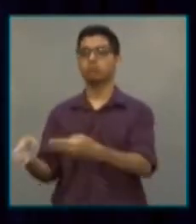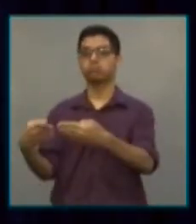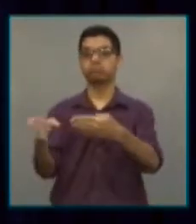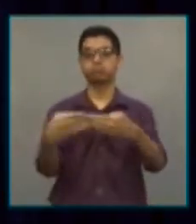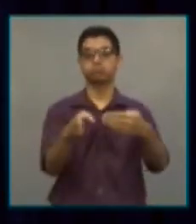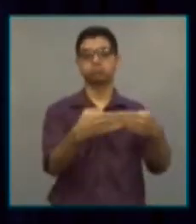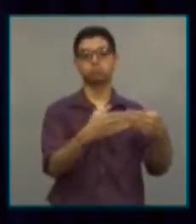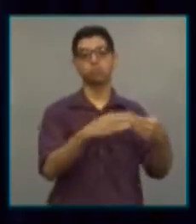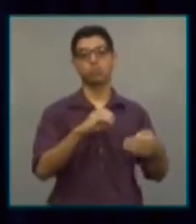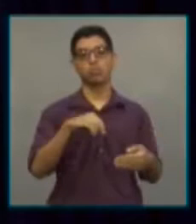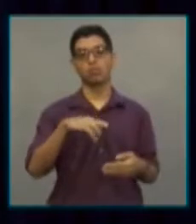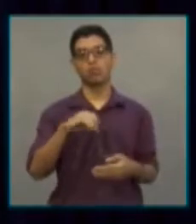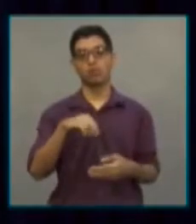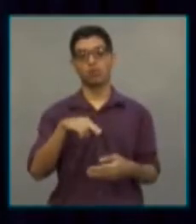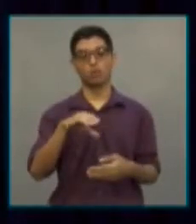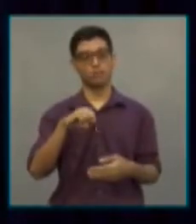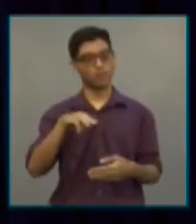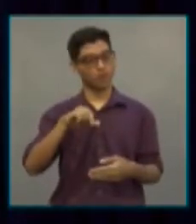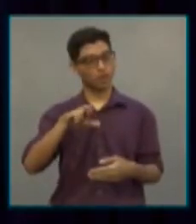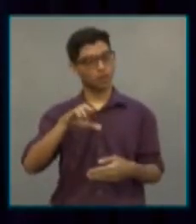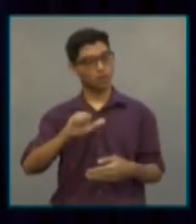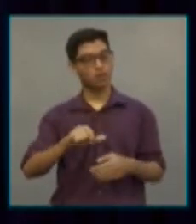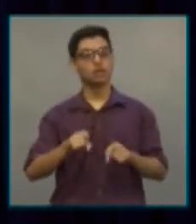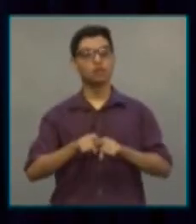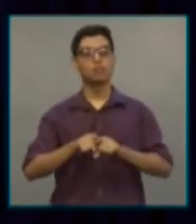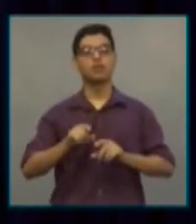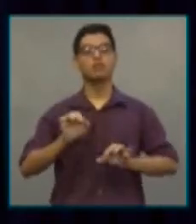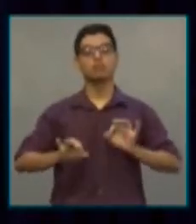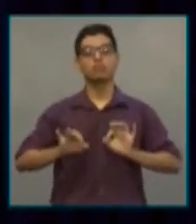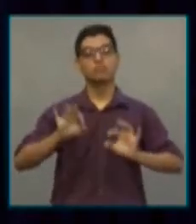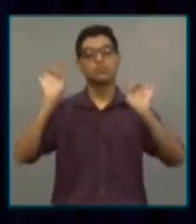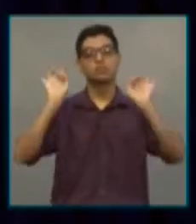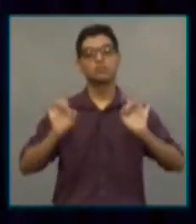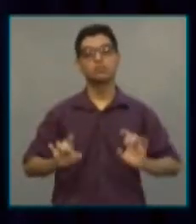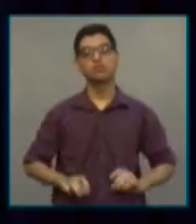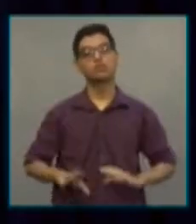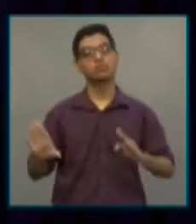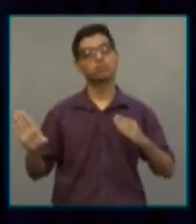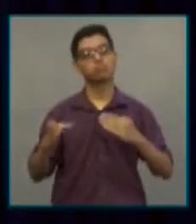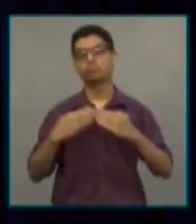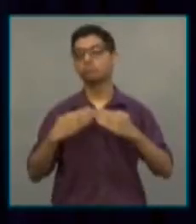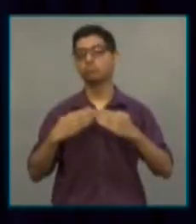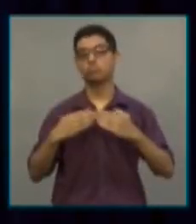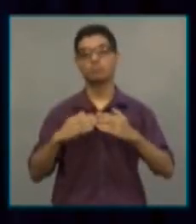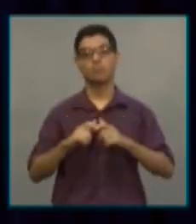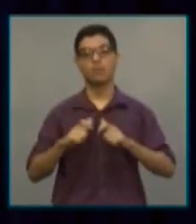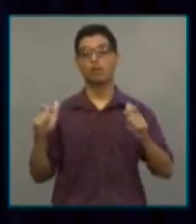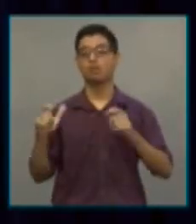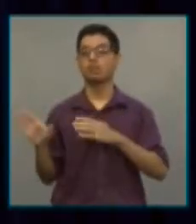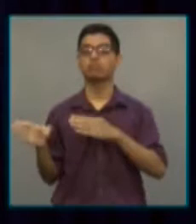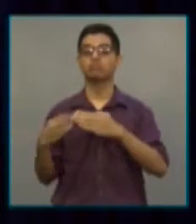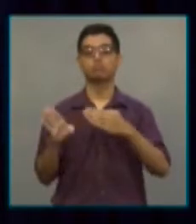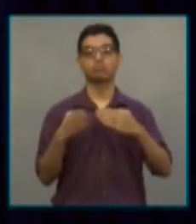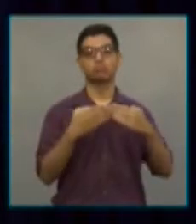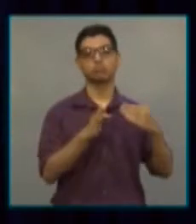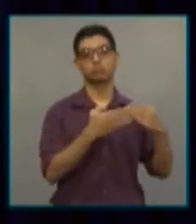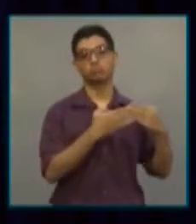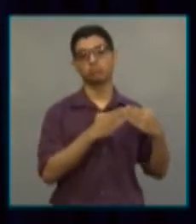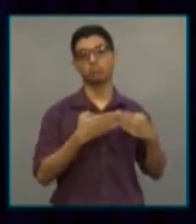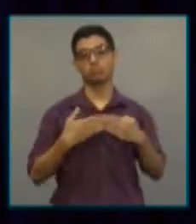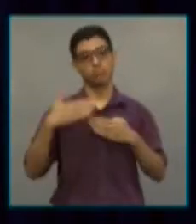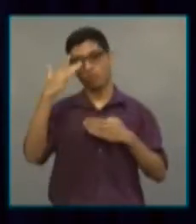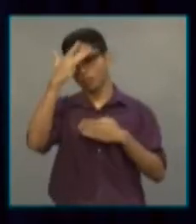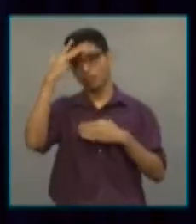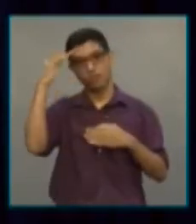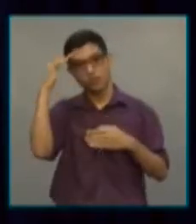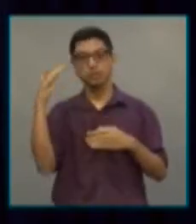juizados especiais fechados, com as portas da justiça fechadas para o povo, está